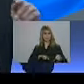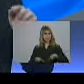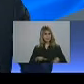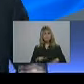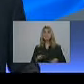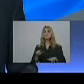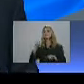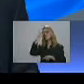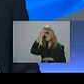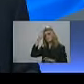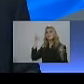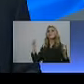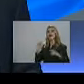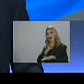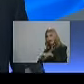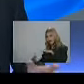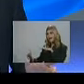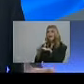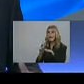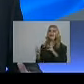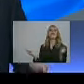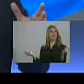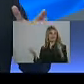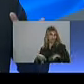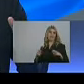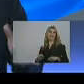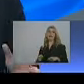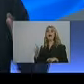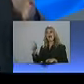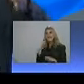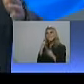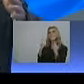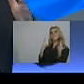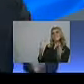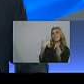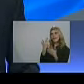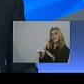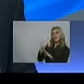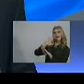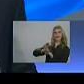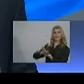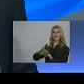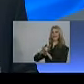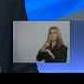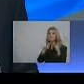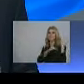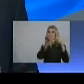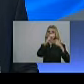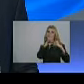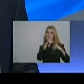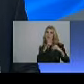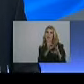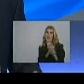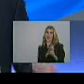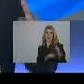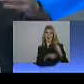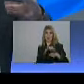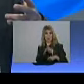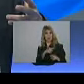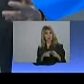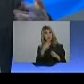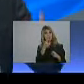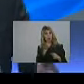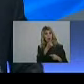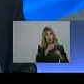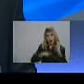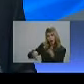para incluir esses jovens. E isso significa apostar num outro eixo de desenvolvimento econômico da cidade, que gere